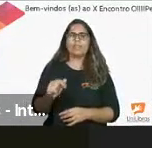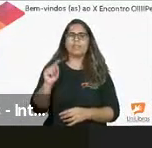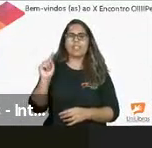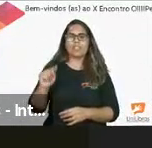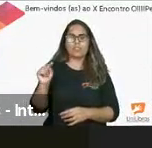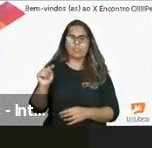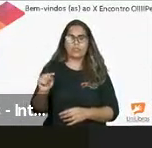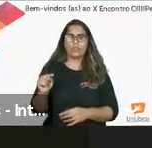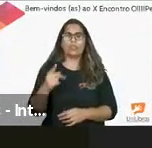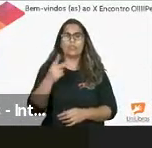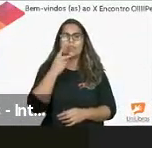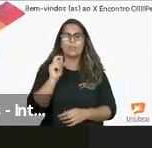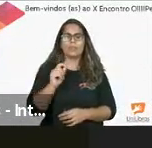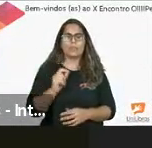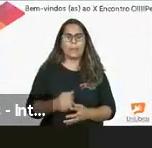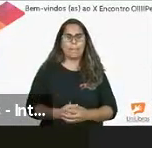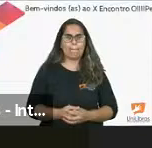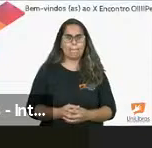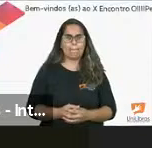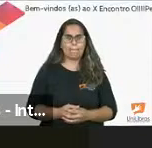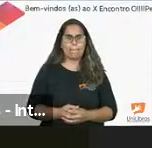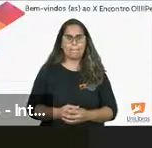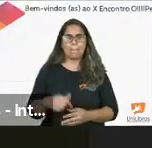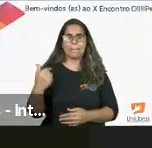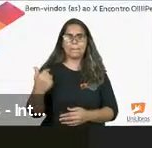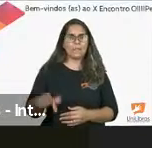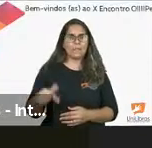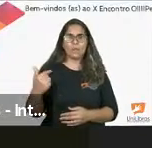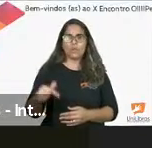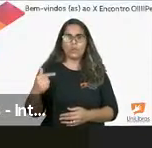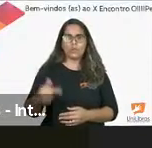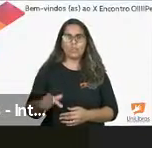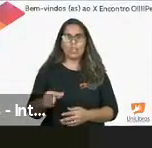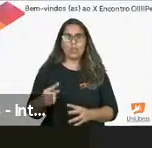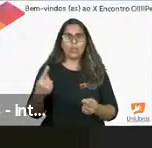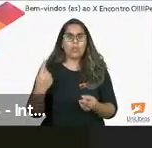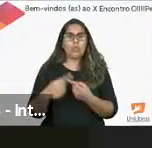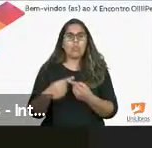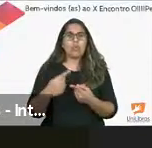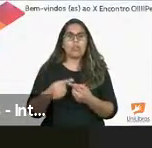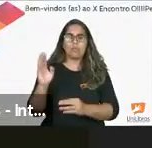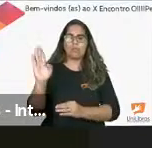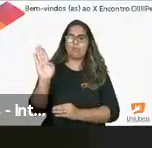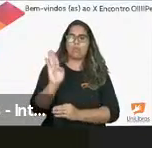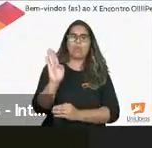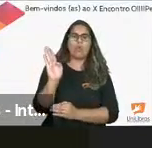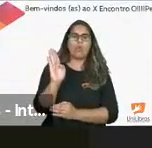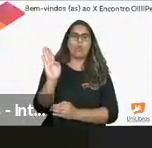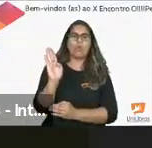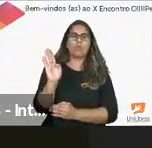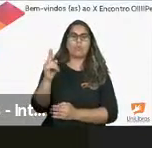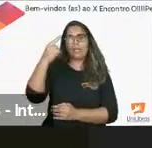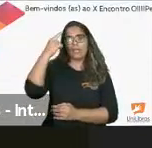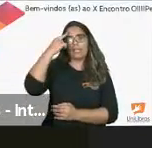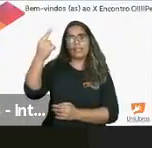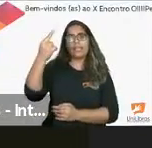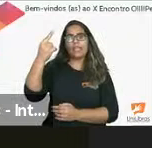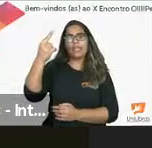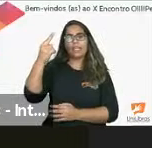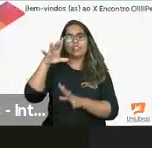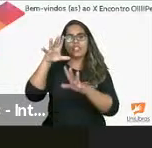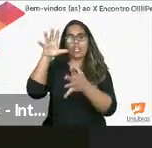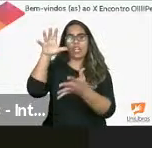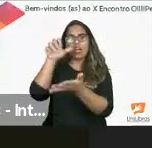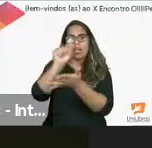disso, diz o seguinte: não há um fundamento biológico para a ideia de captação